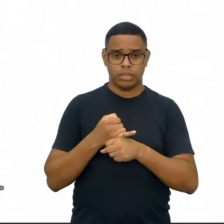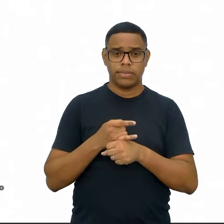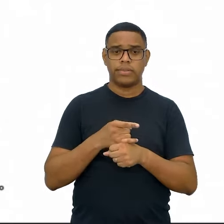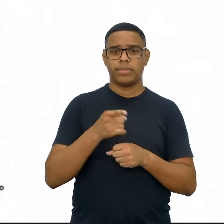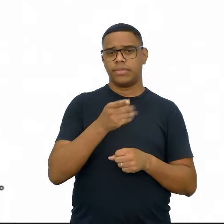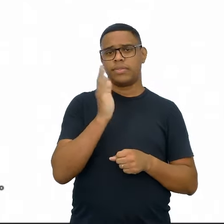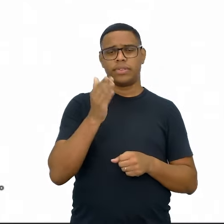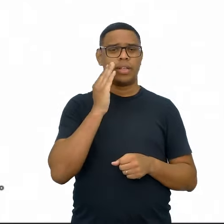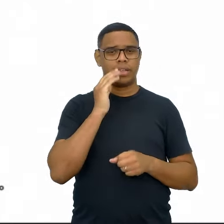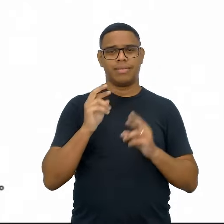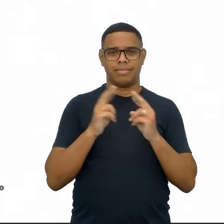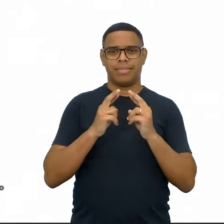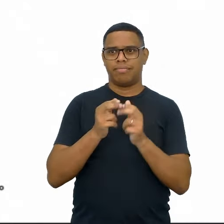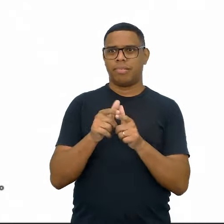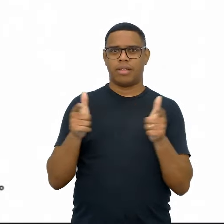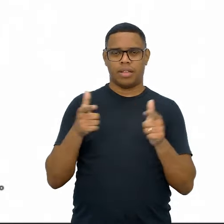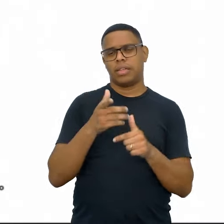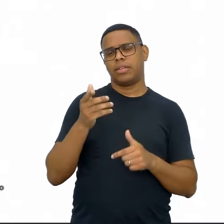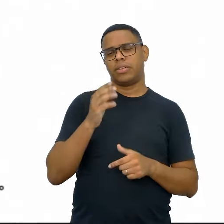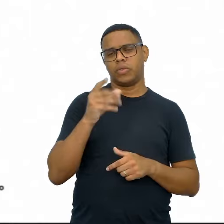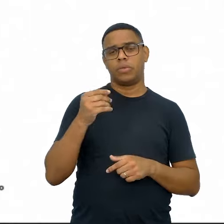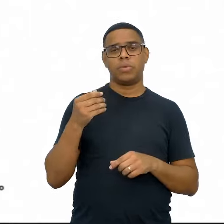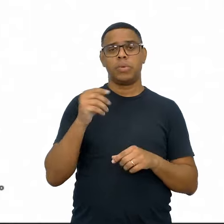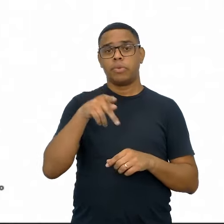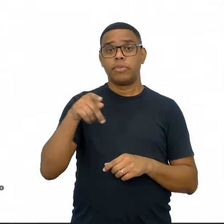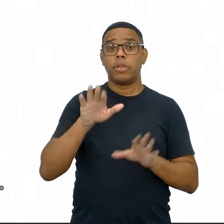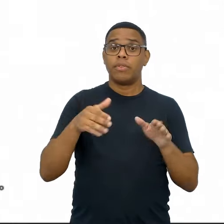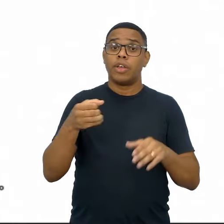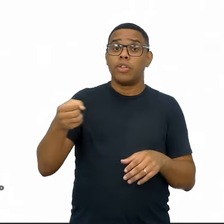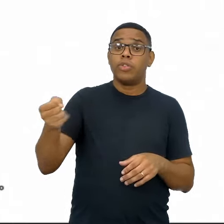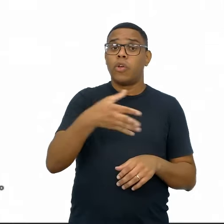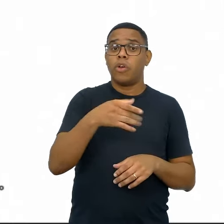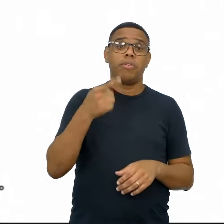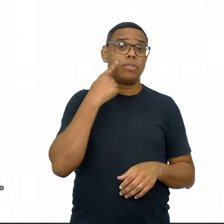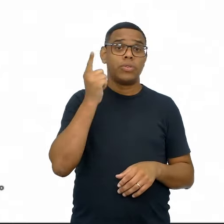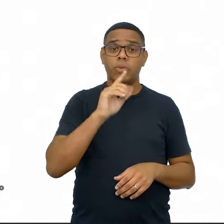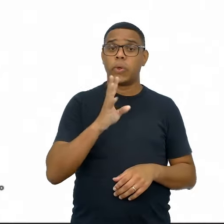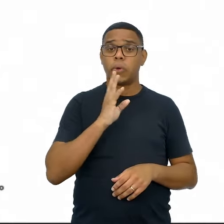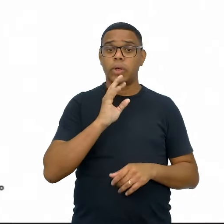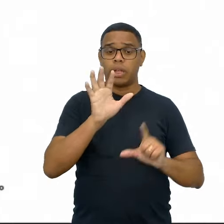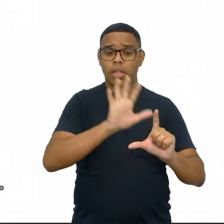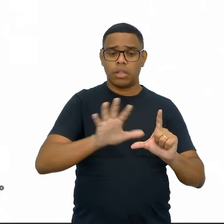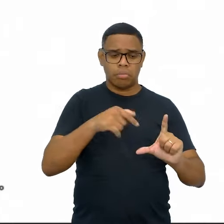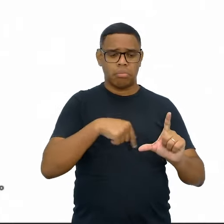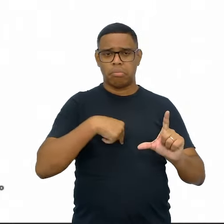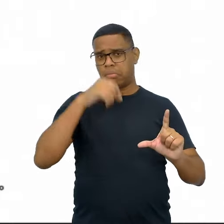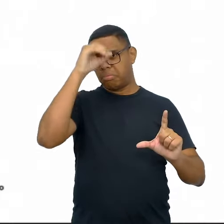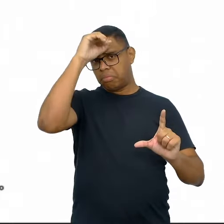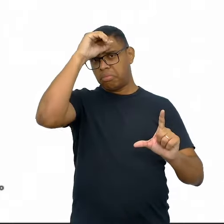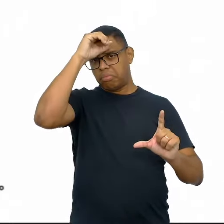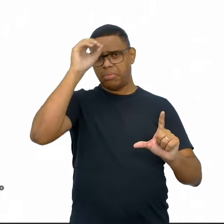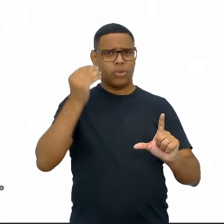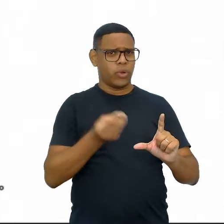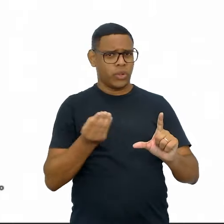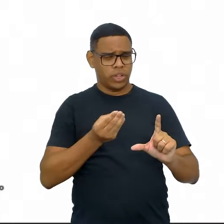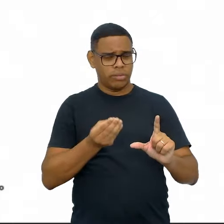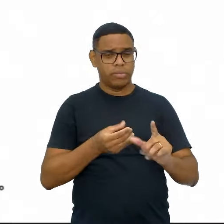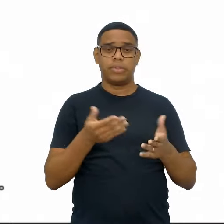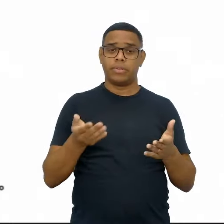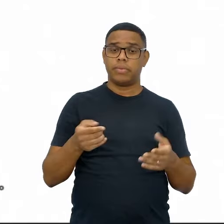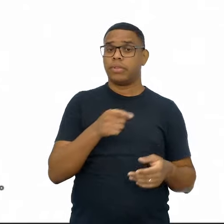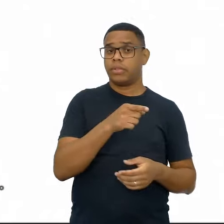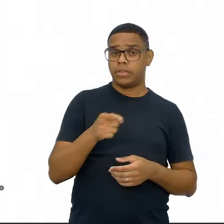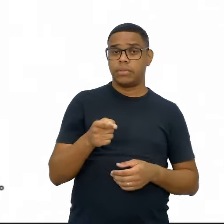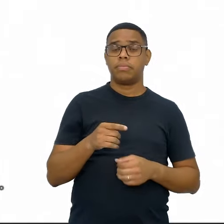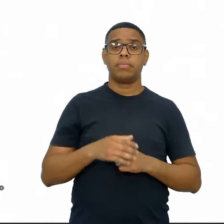rede é muito grande, tem muitos professores que estão ingressando agora na nossa rede, às vezes não tem esse conhecimento, então, quando